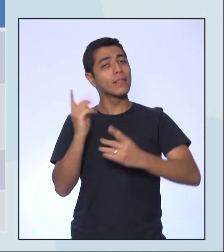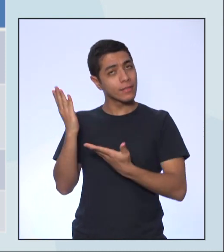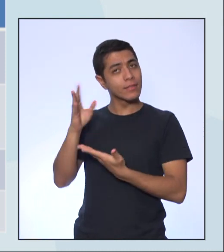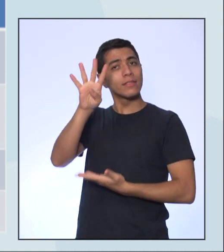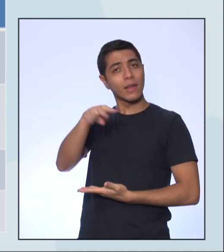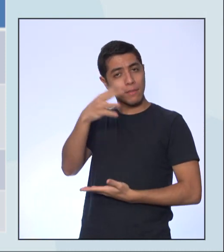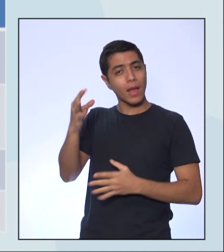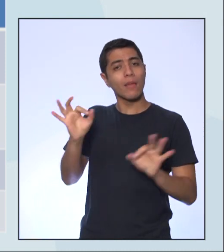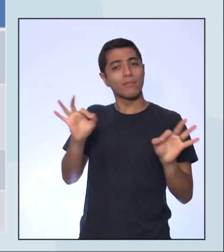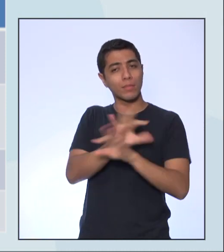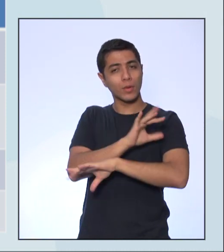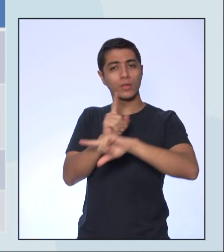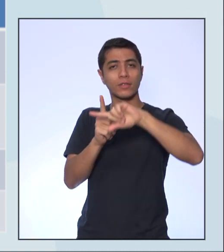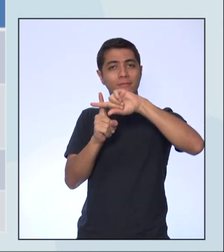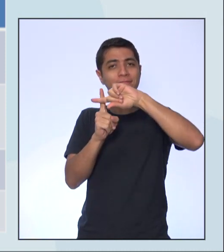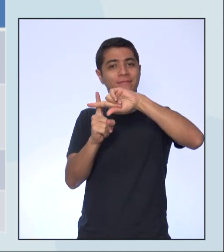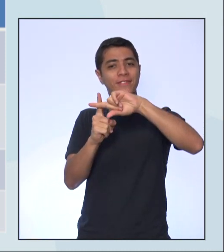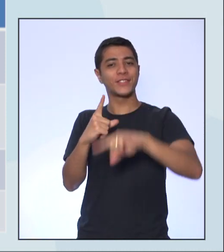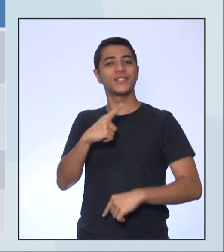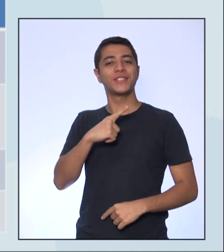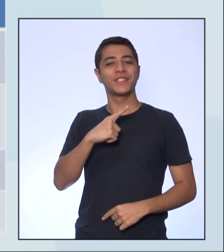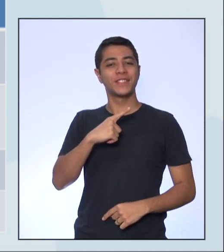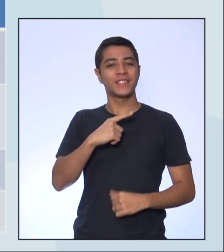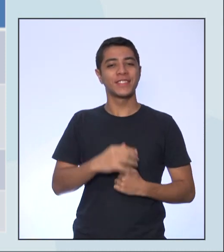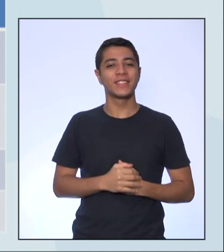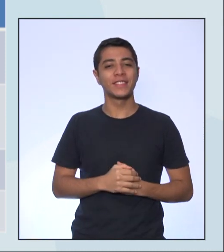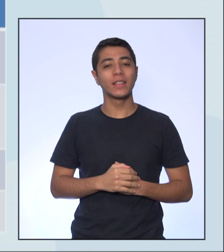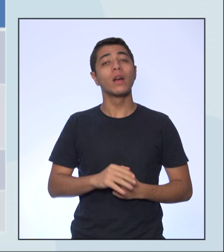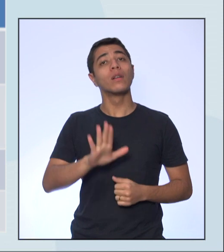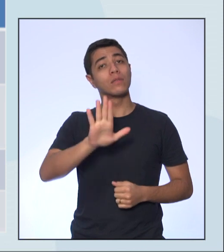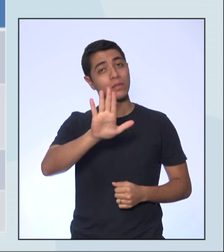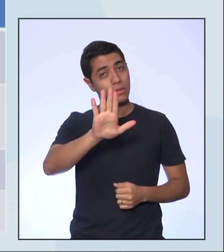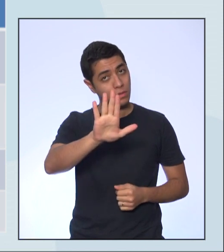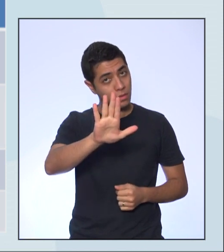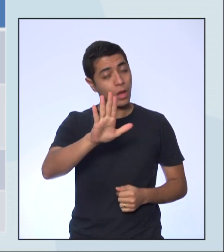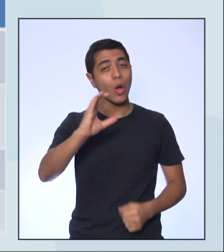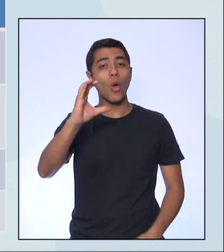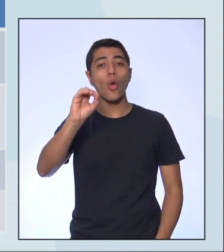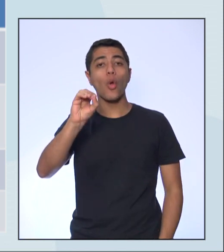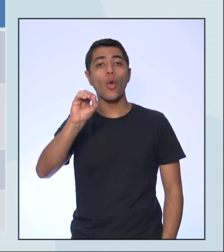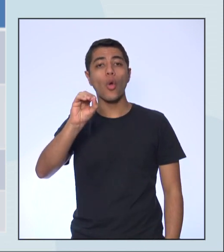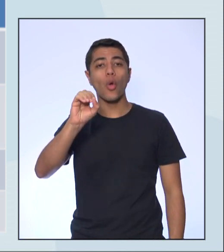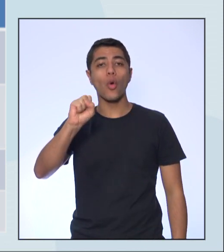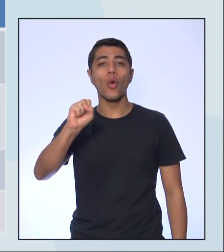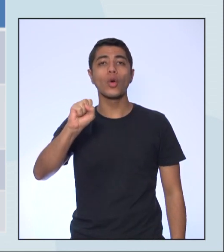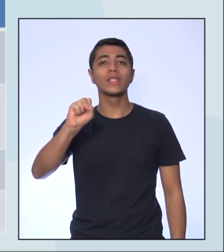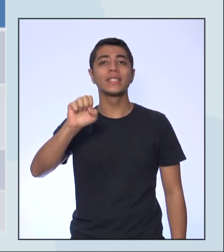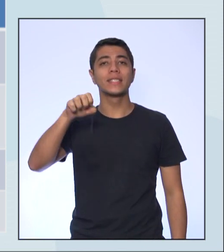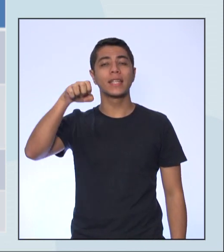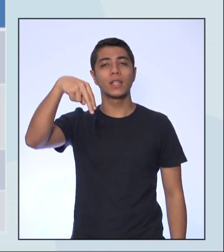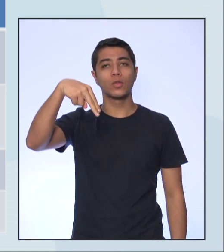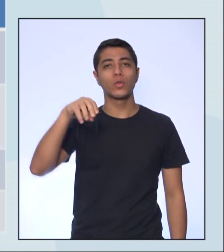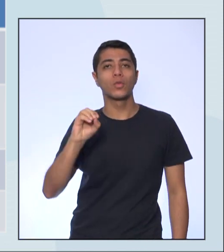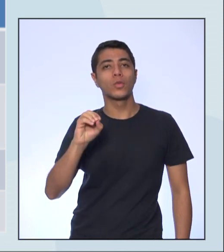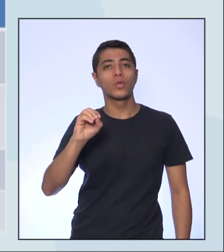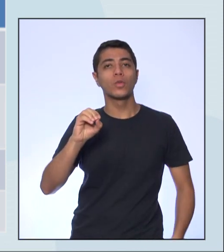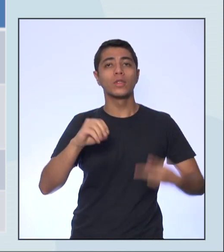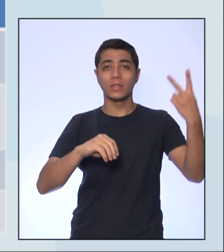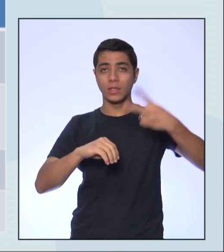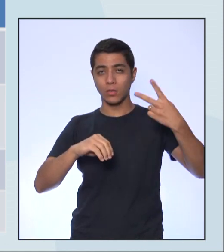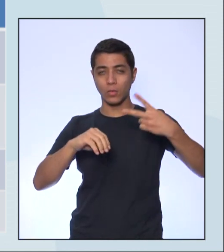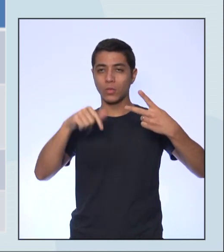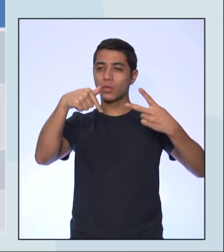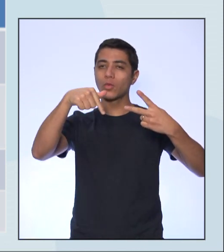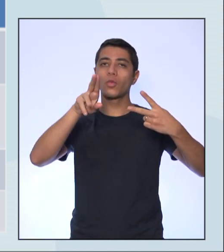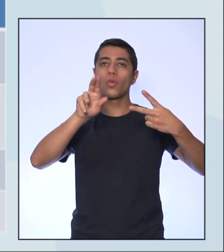todos são positivos já o cosseno nesse segundo quadrante ele é todo negativo então eu tenho